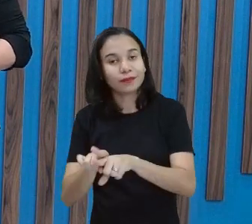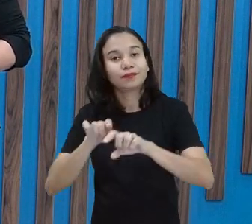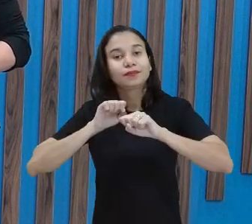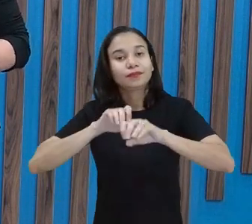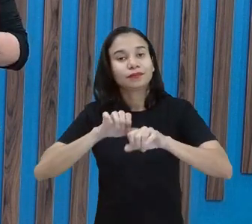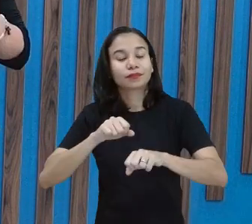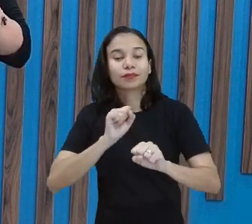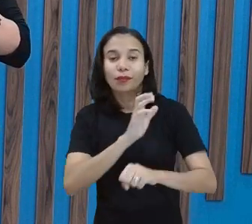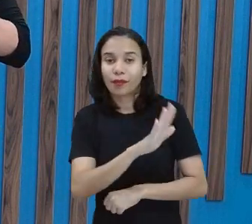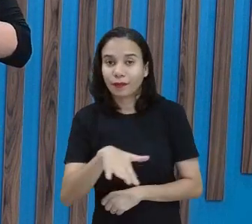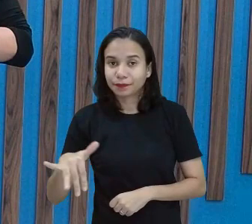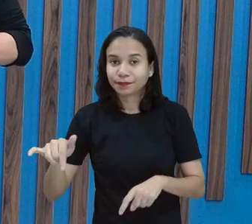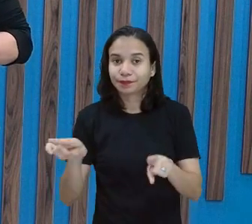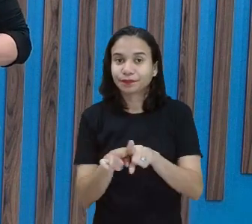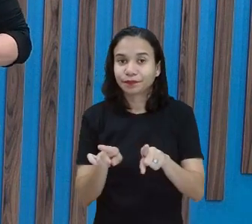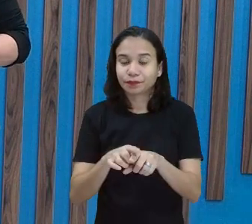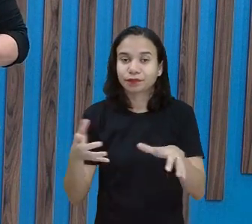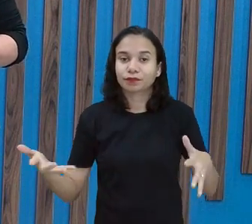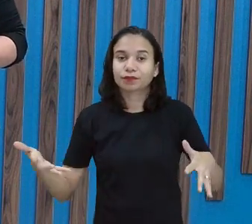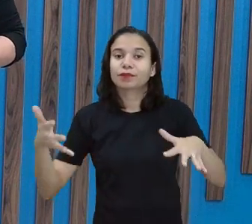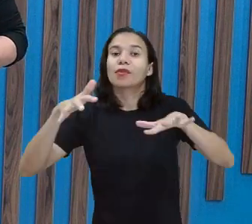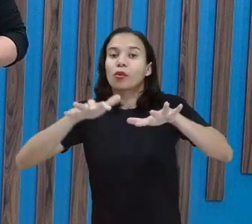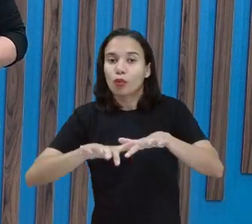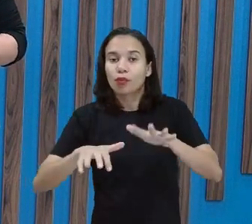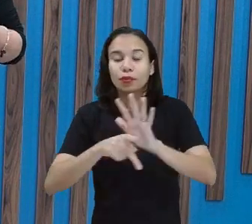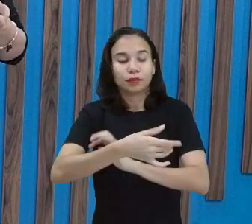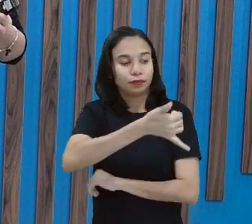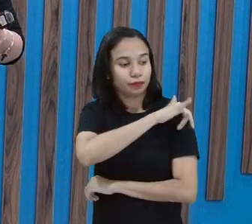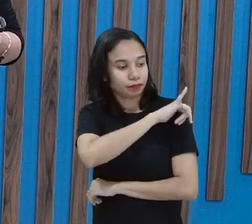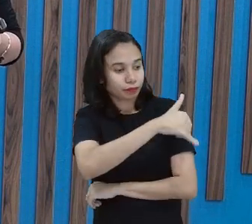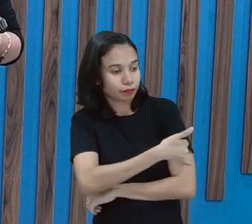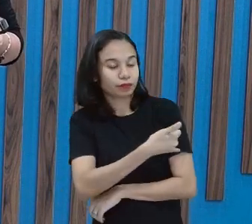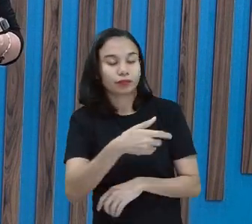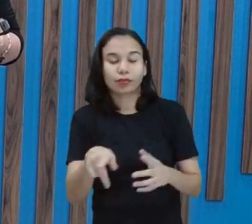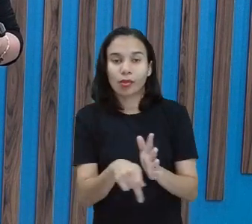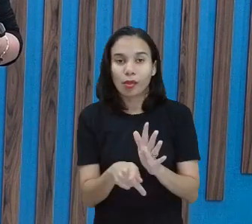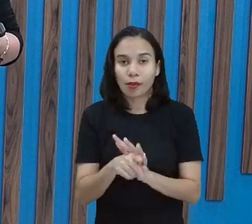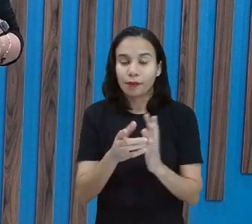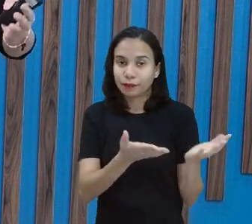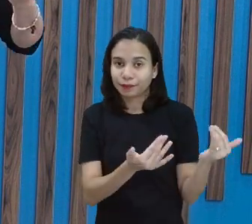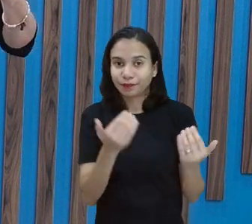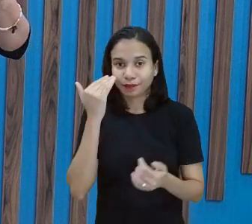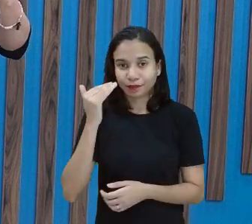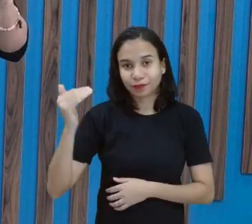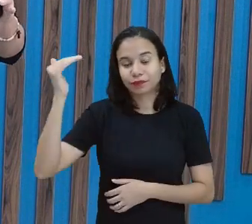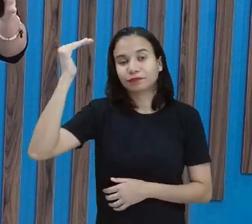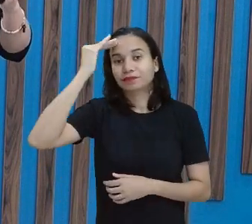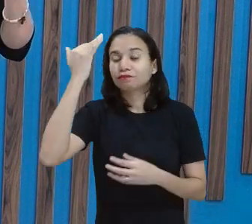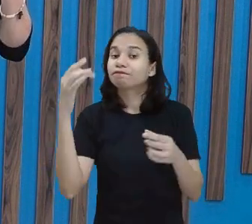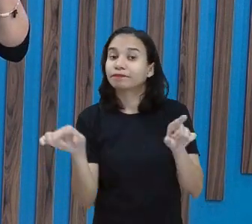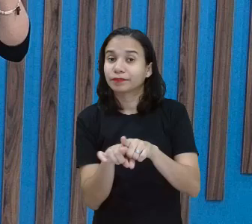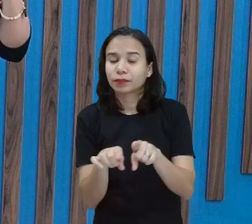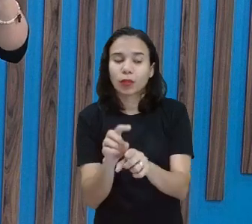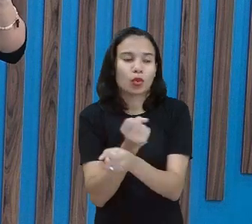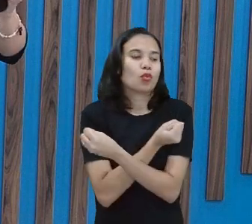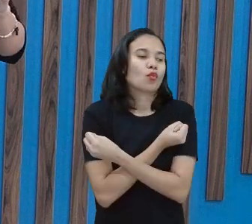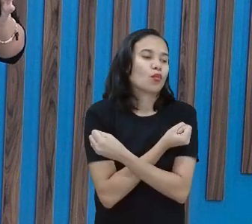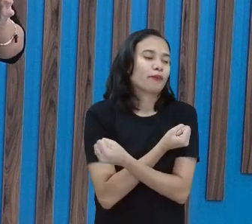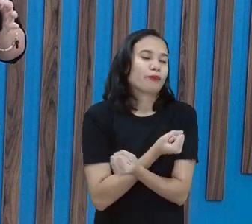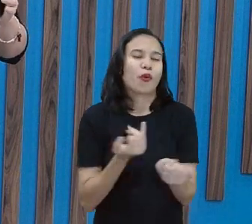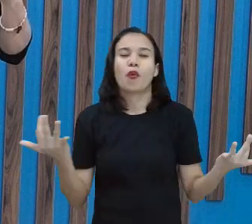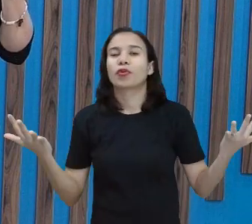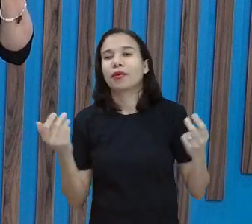educação infantil, educação inclusiva, EJA, que é a educação para jovens e adultos. Fora um monte de